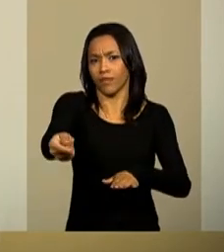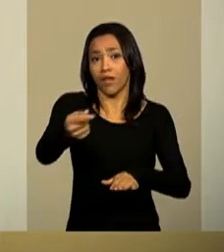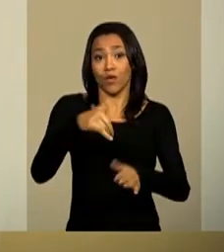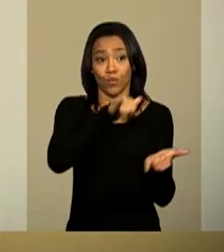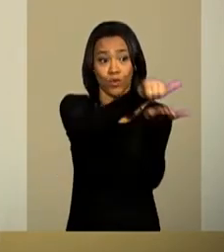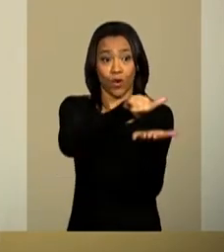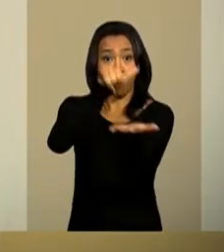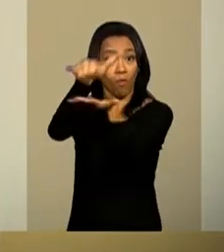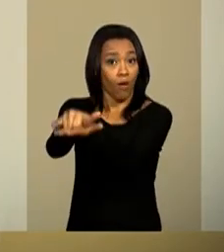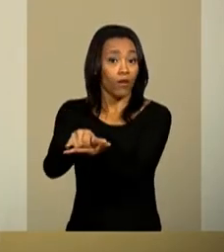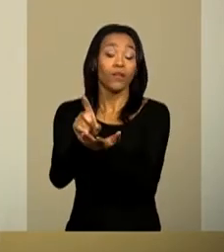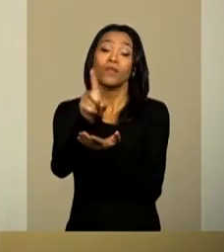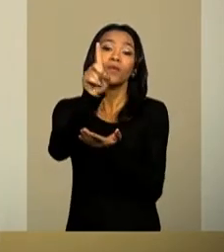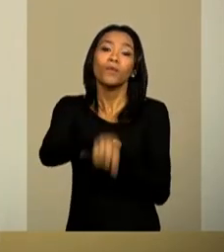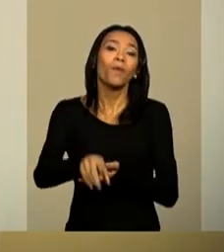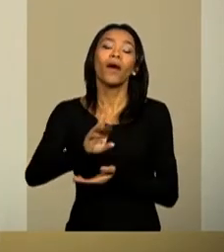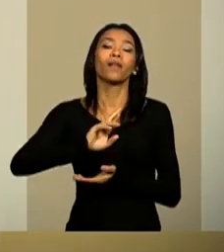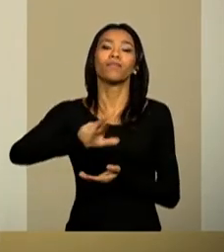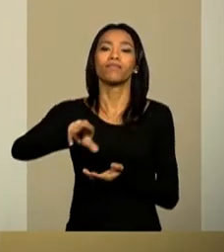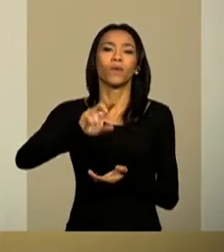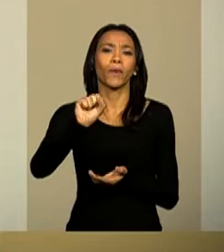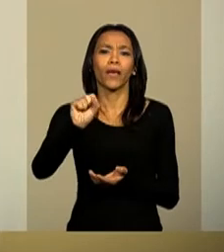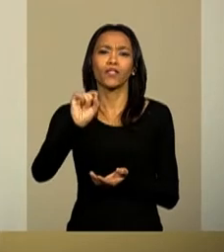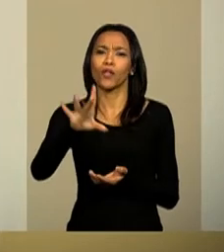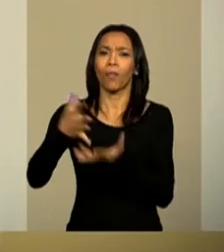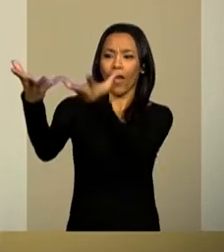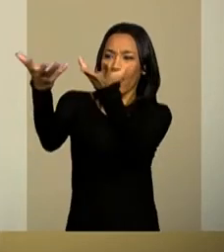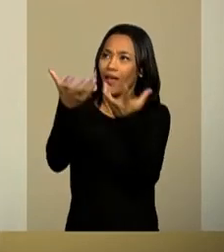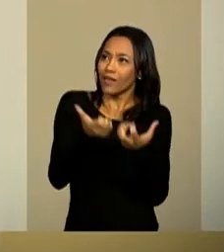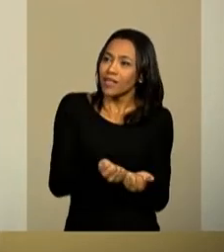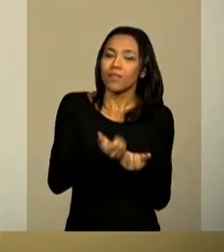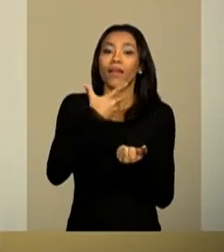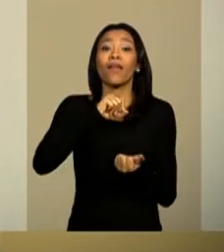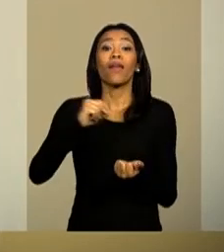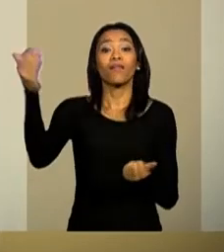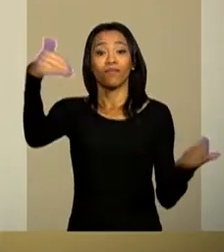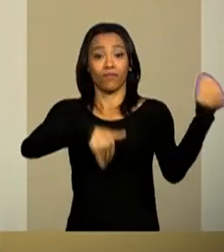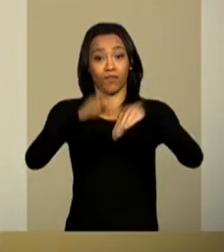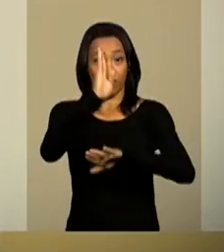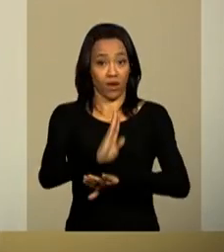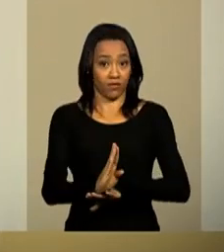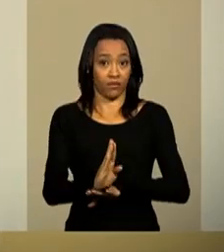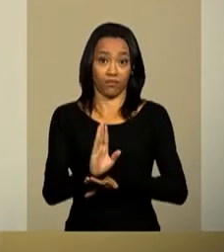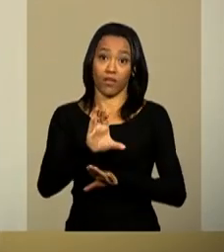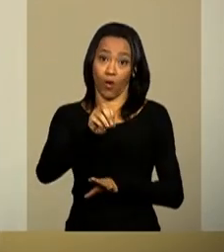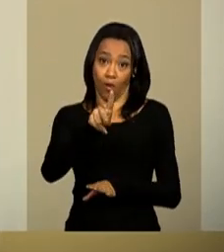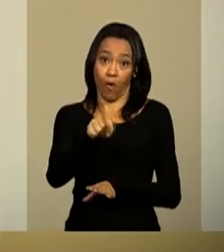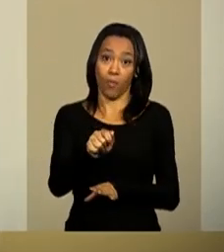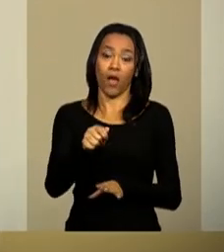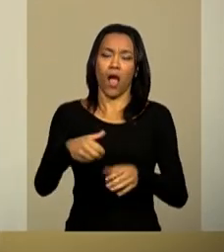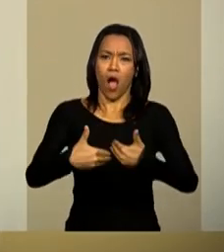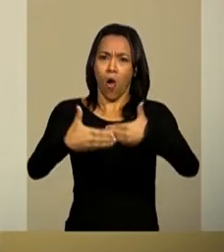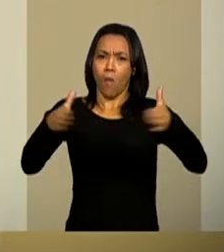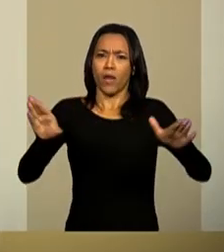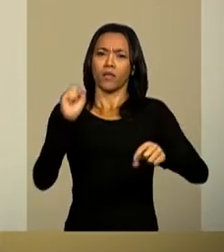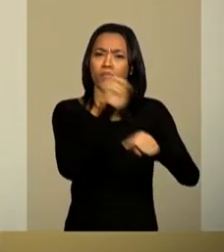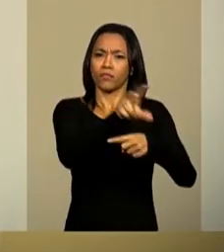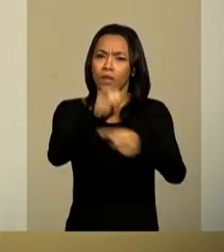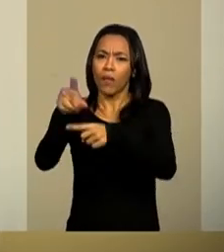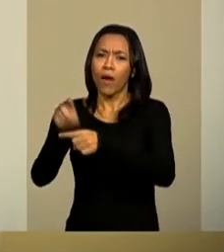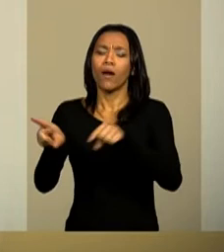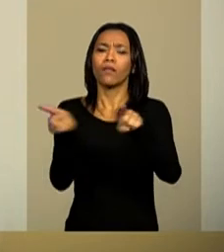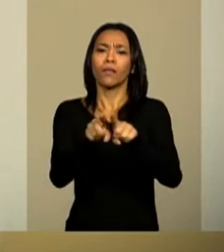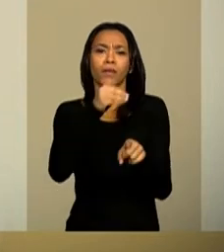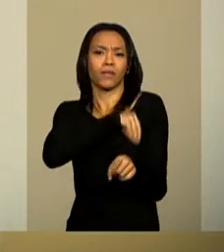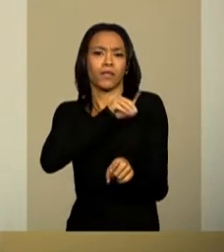eram necessários apenas para receber os turistas na Copa. Com o aumento do emprego e da renda, o